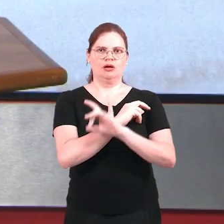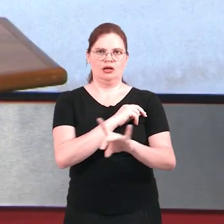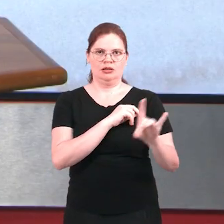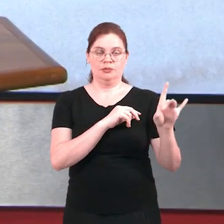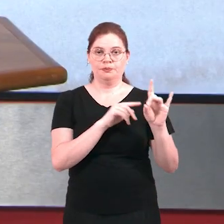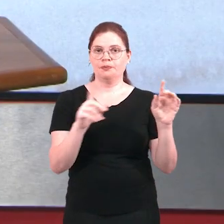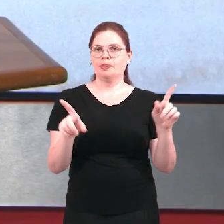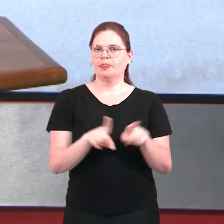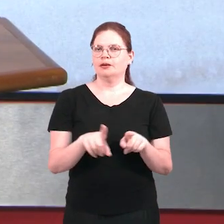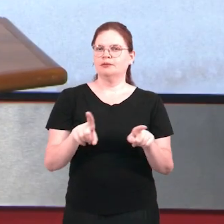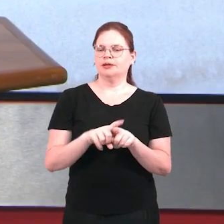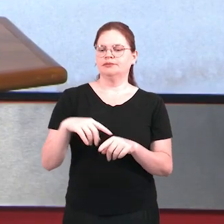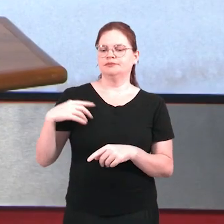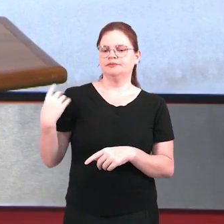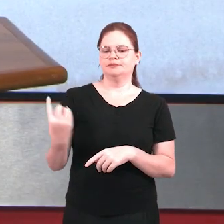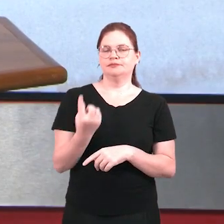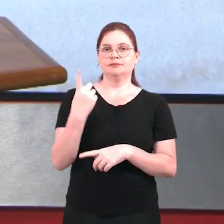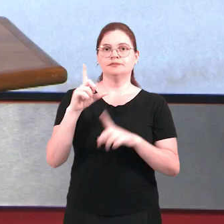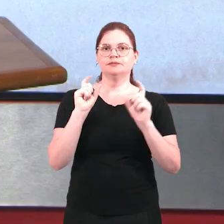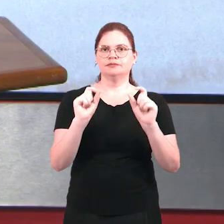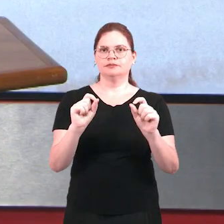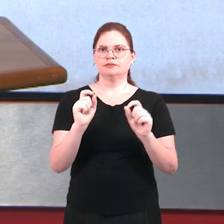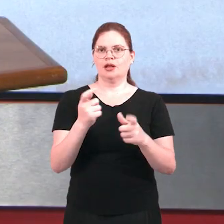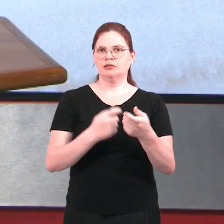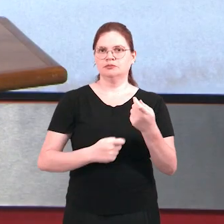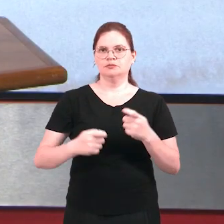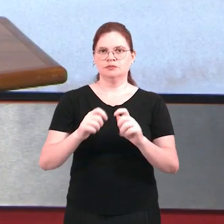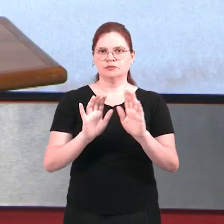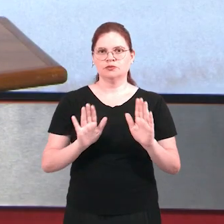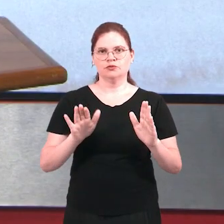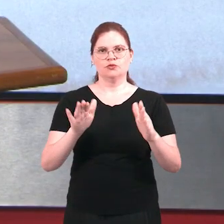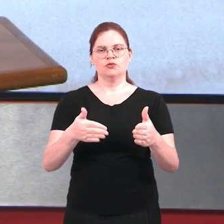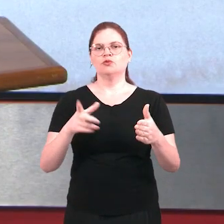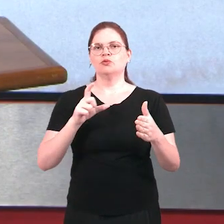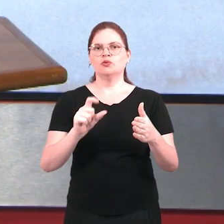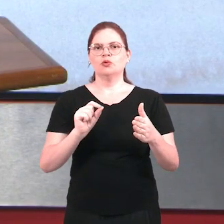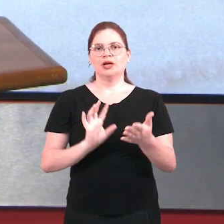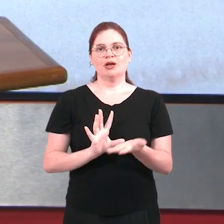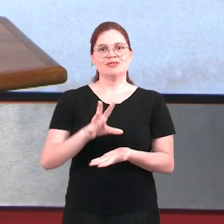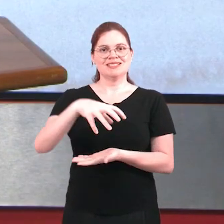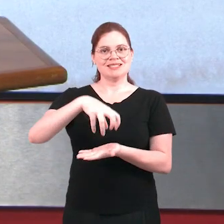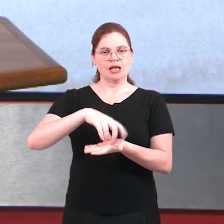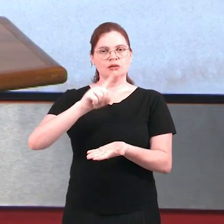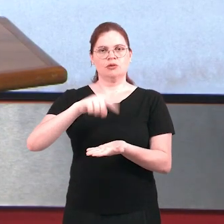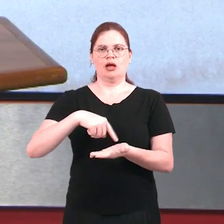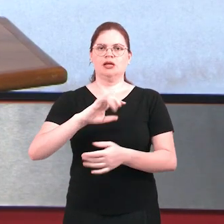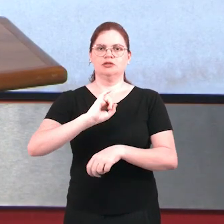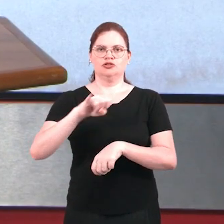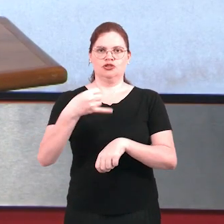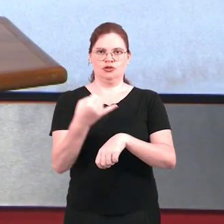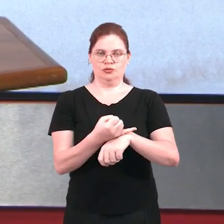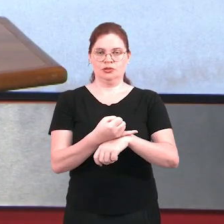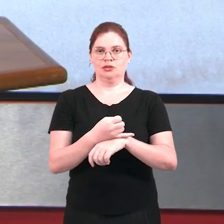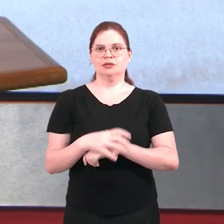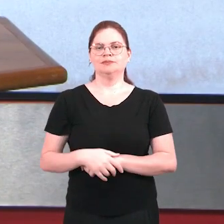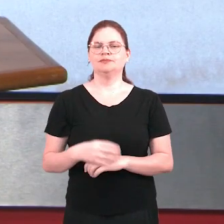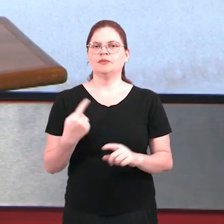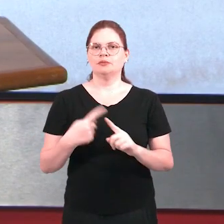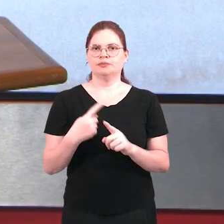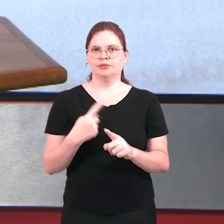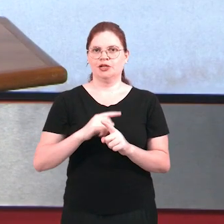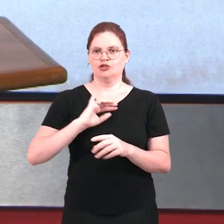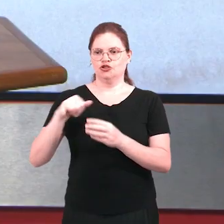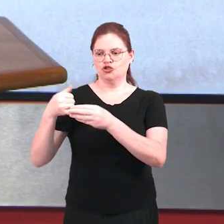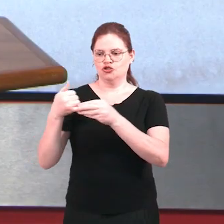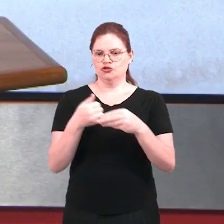Davi também centralizou o governo em Jerusalém. Desde os dias de Josué, a identidade do povo